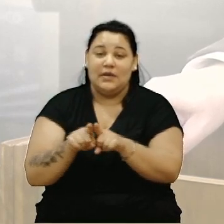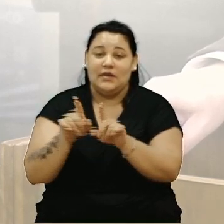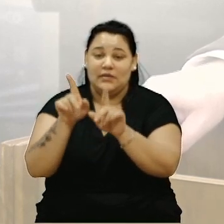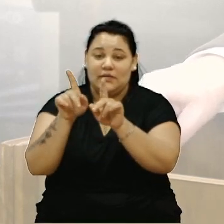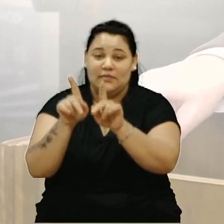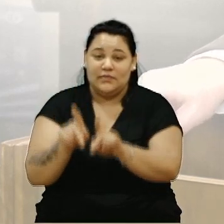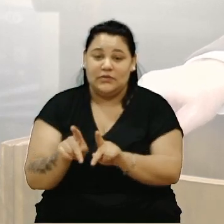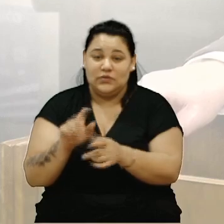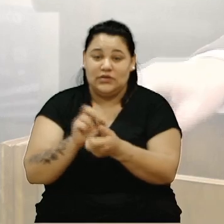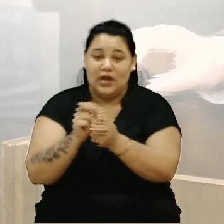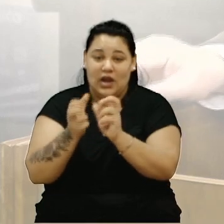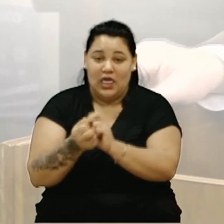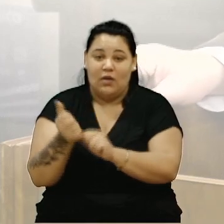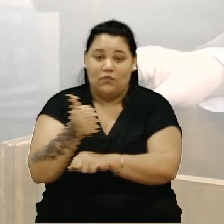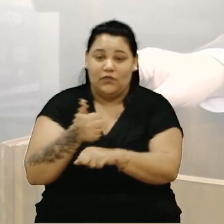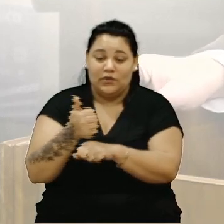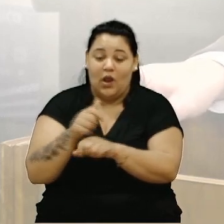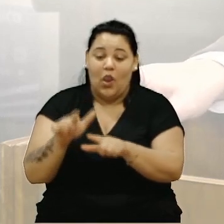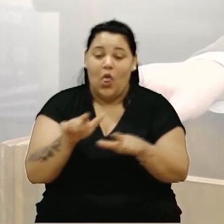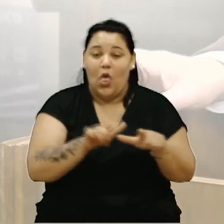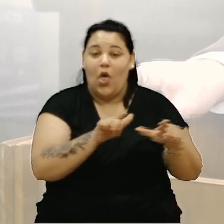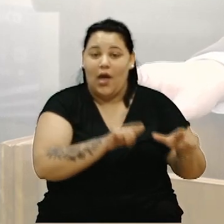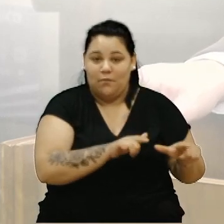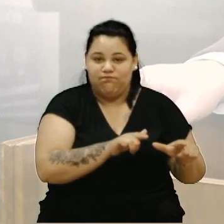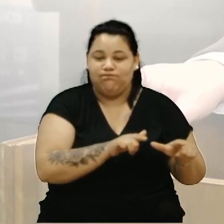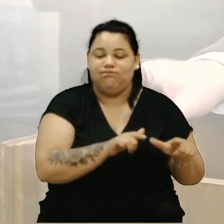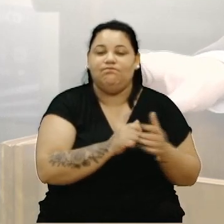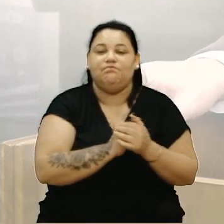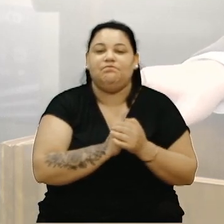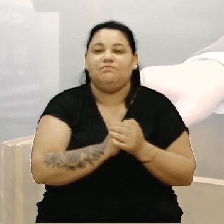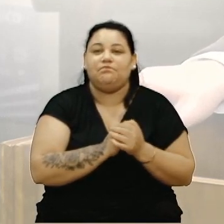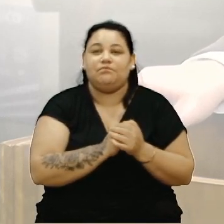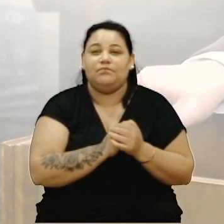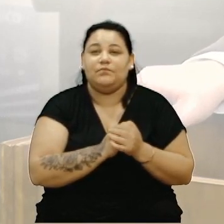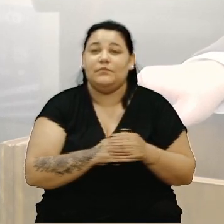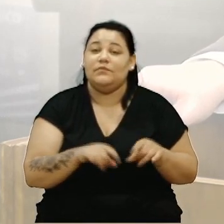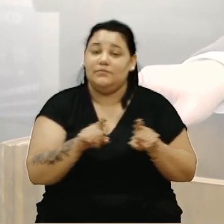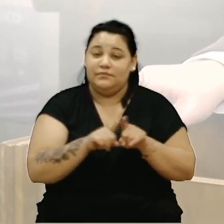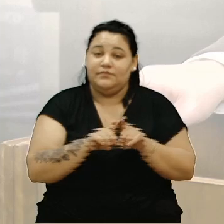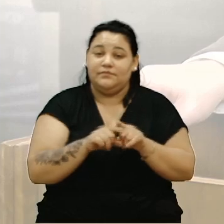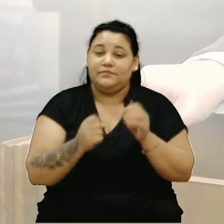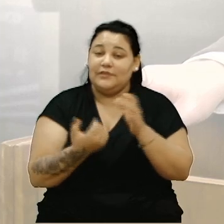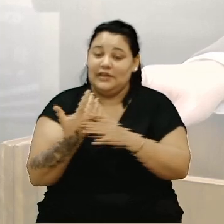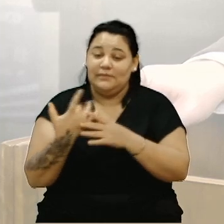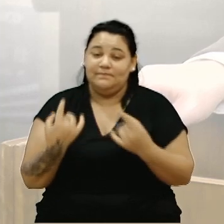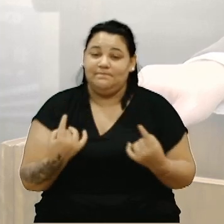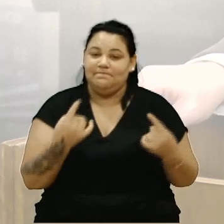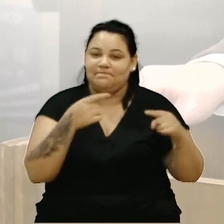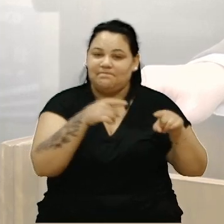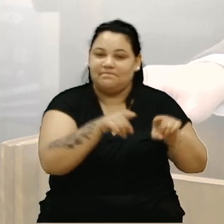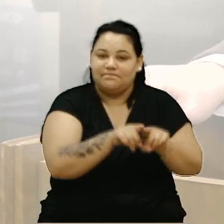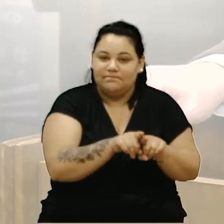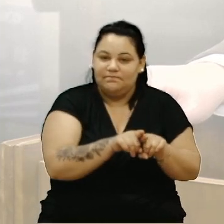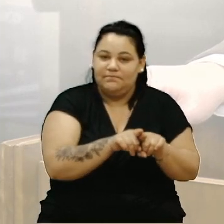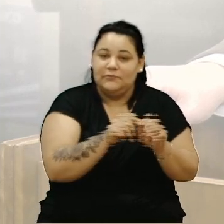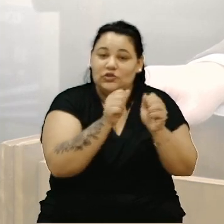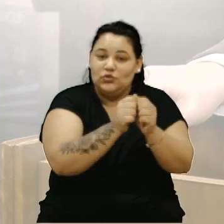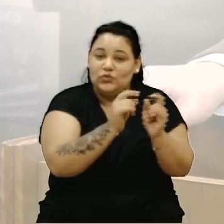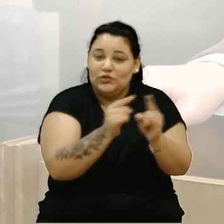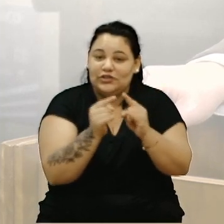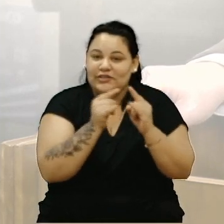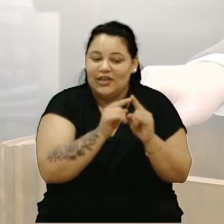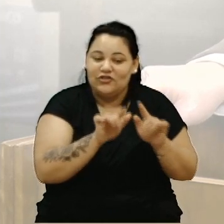profissionalização dos artesãos locais, além de estabelecer parcerias com entidades locais